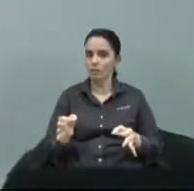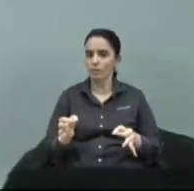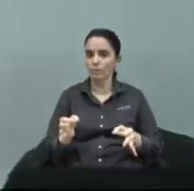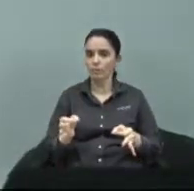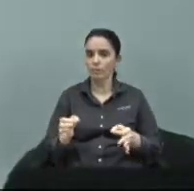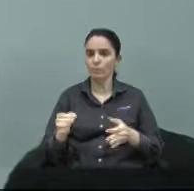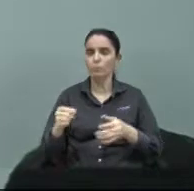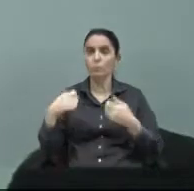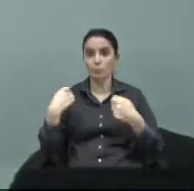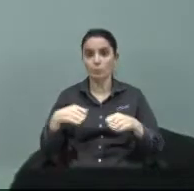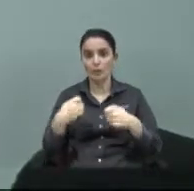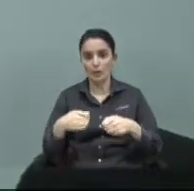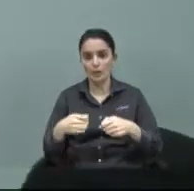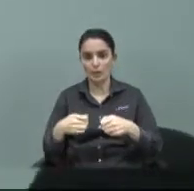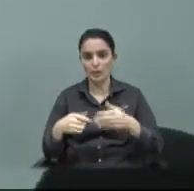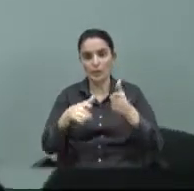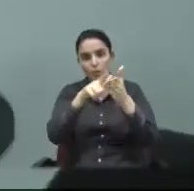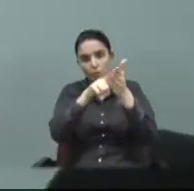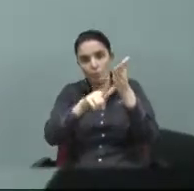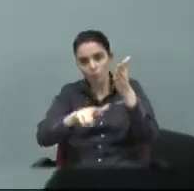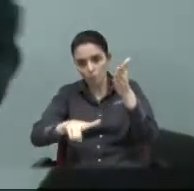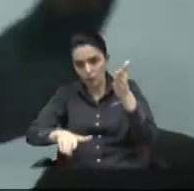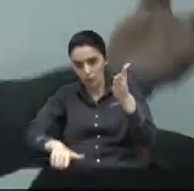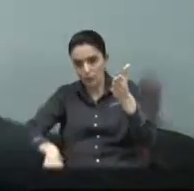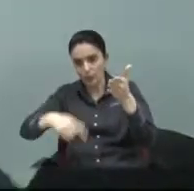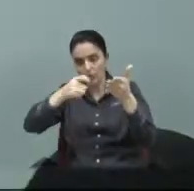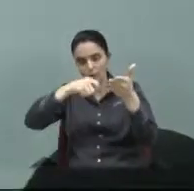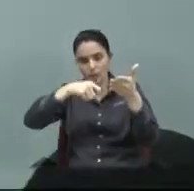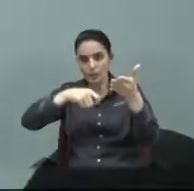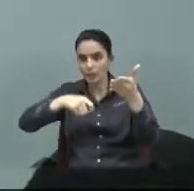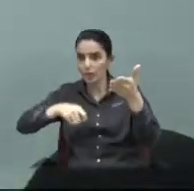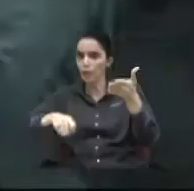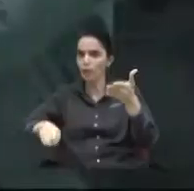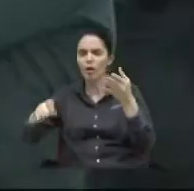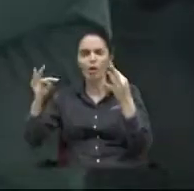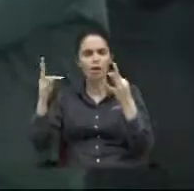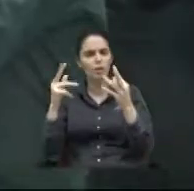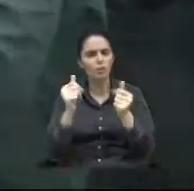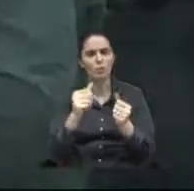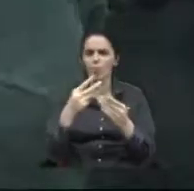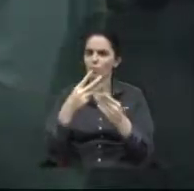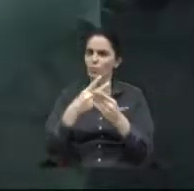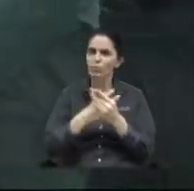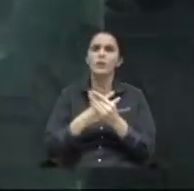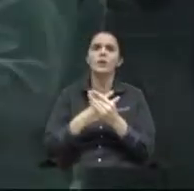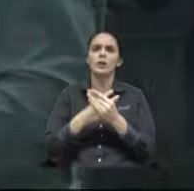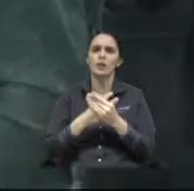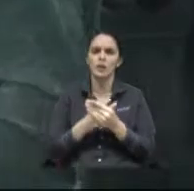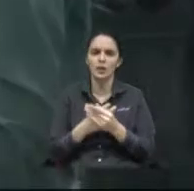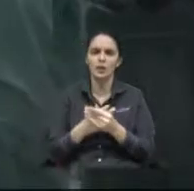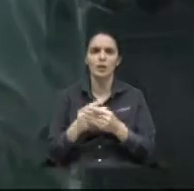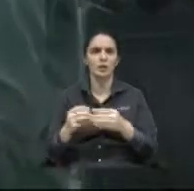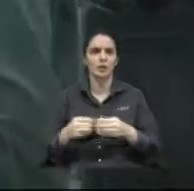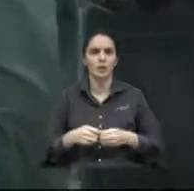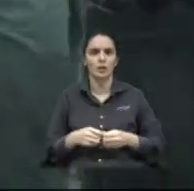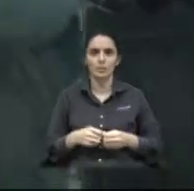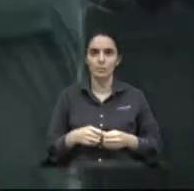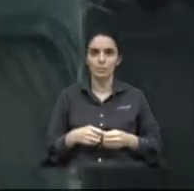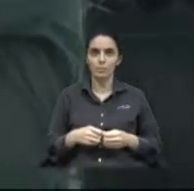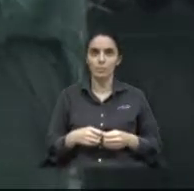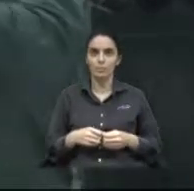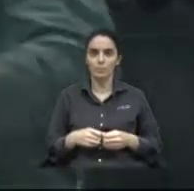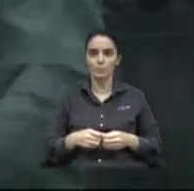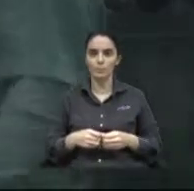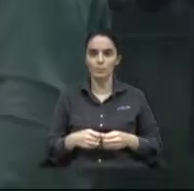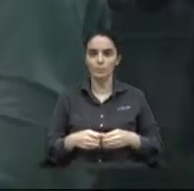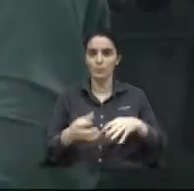já existe para os nomes de rua, já existe em todas as câmaras municipais. Na Assembleia Legislativa, para se passar um nome lá, tem que